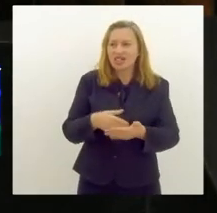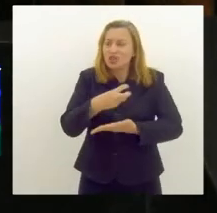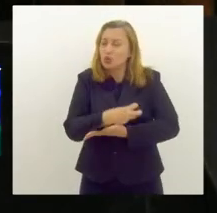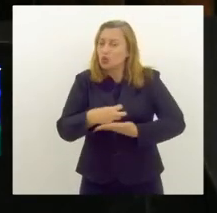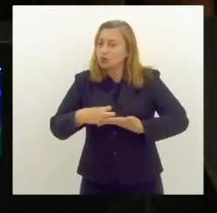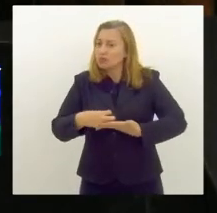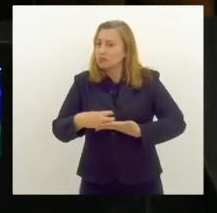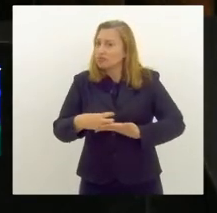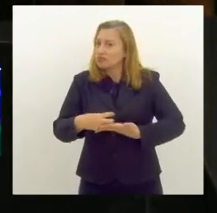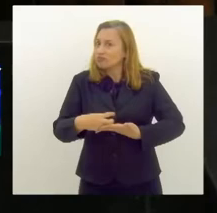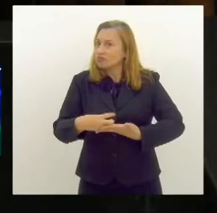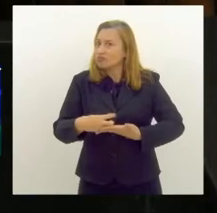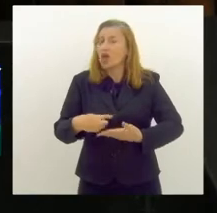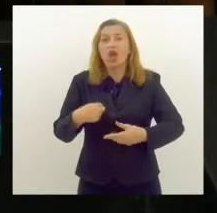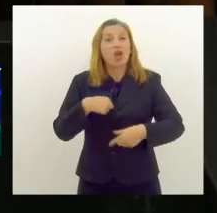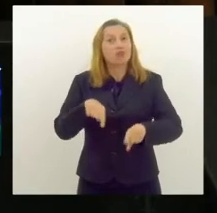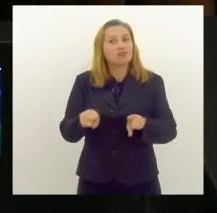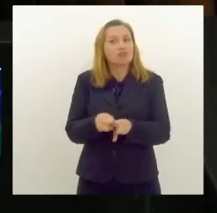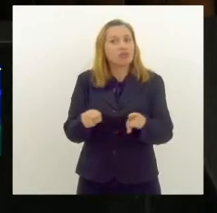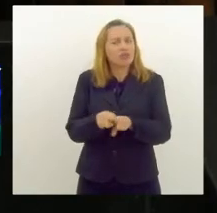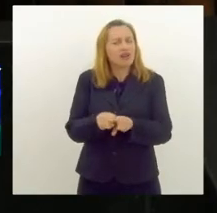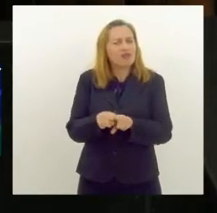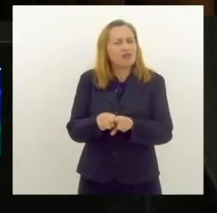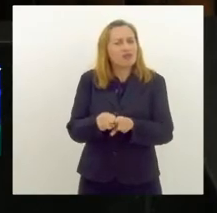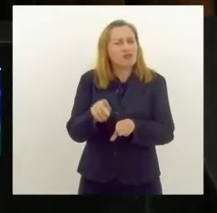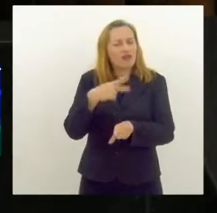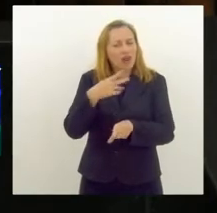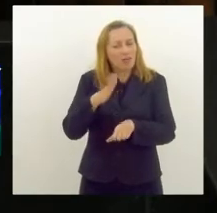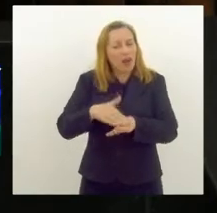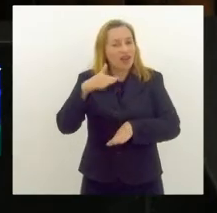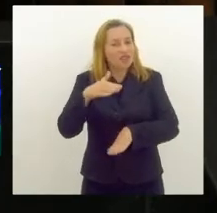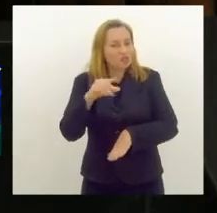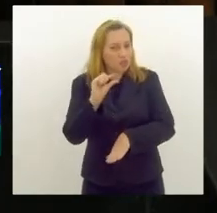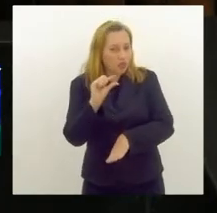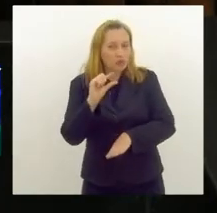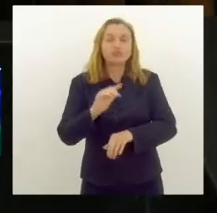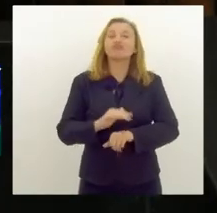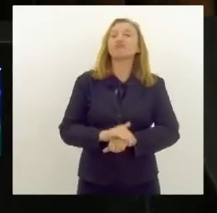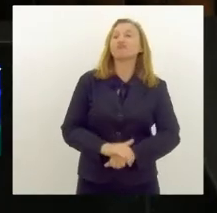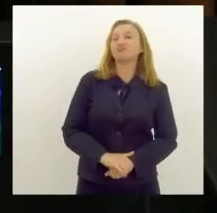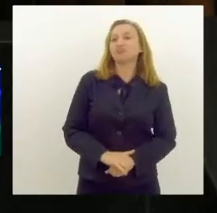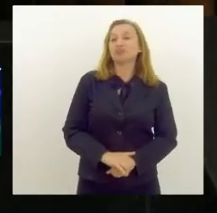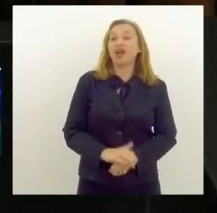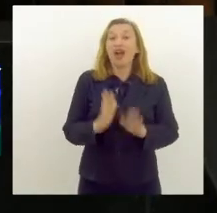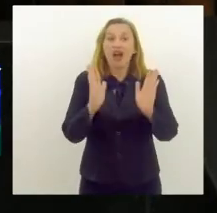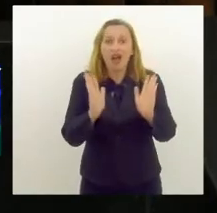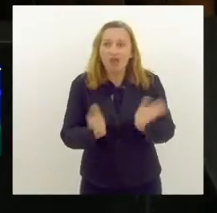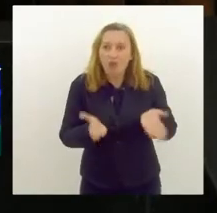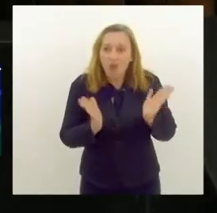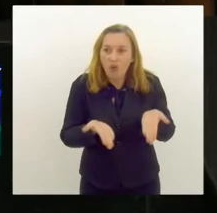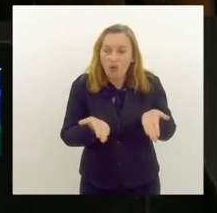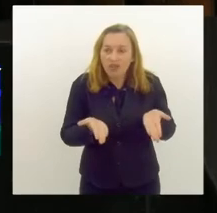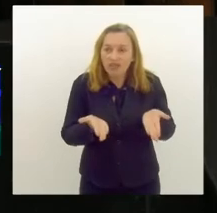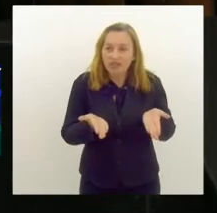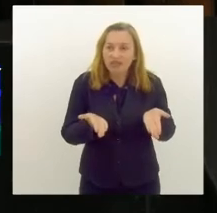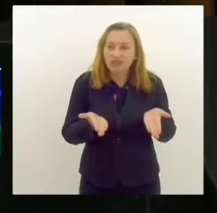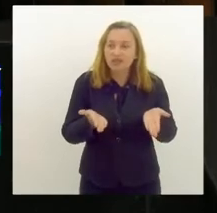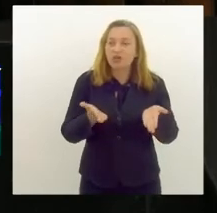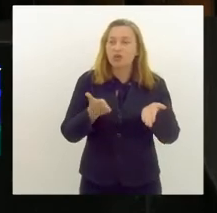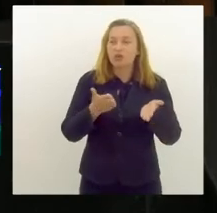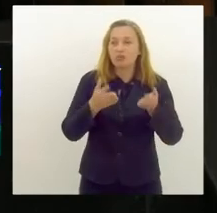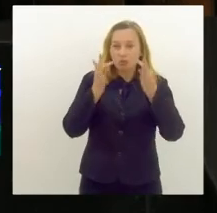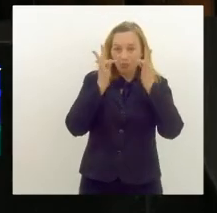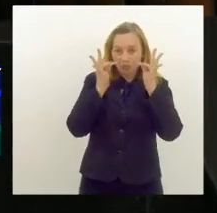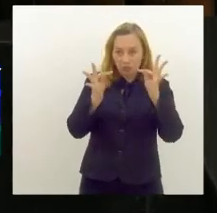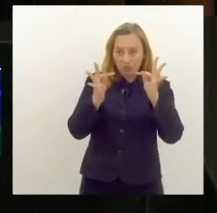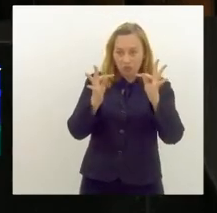impeachment, eu também quero ir um pouco além, falar um pouco mais. Agora, o meu